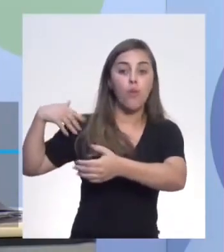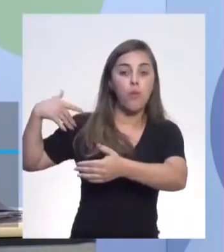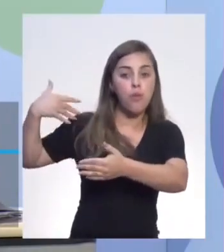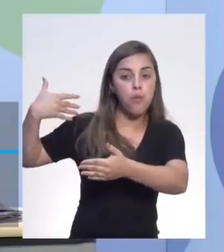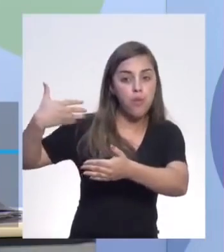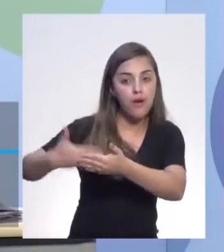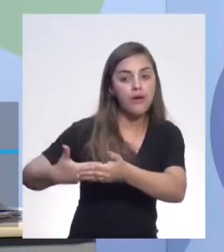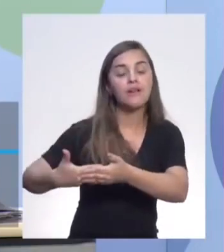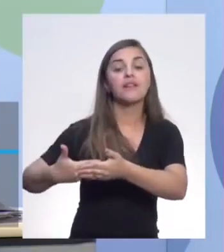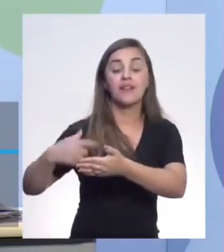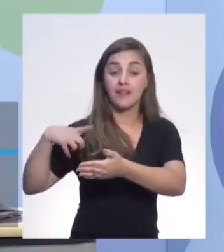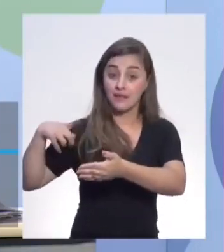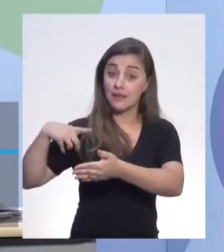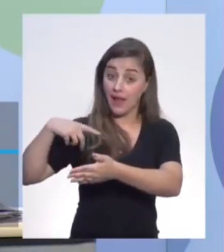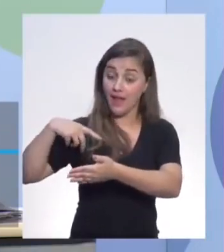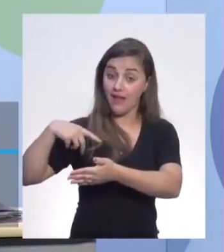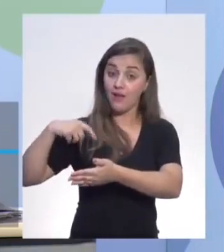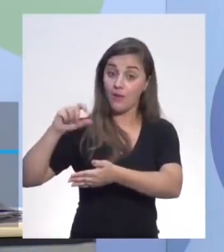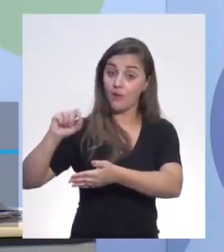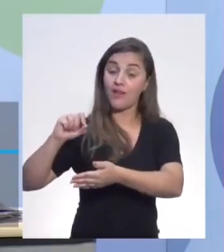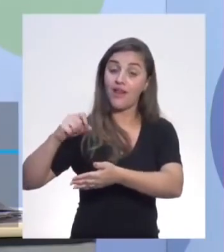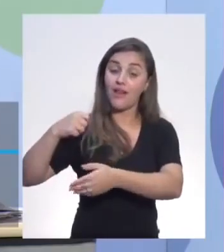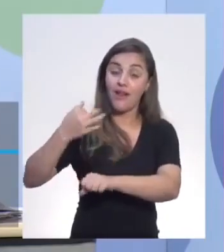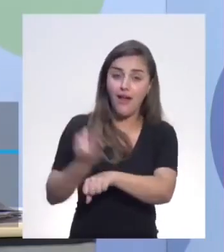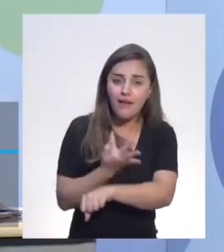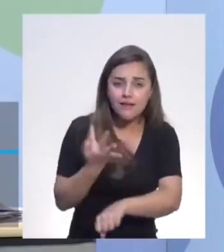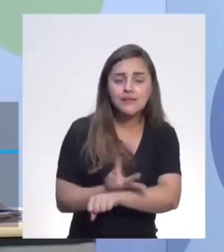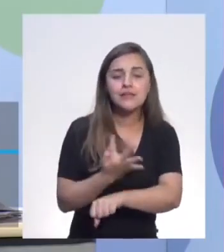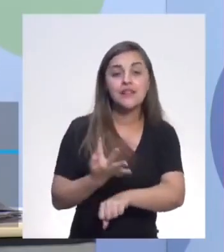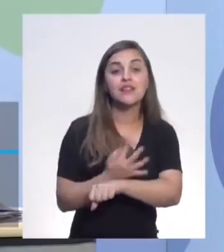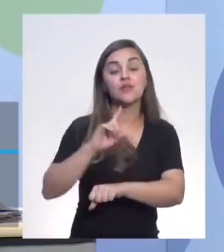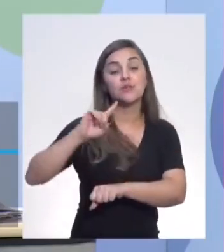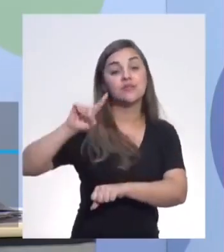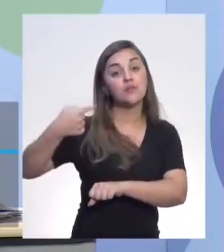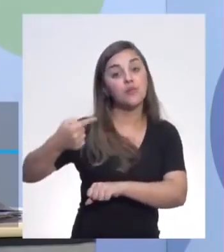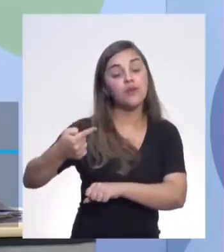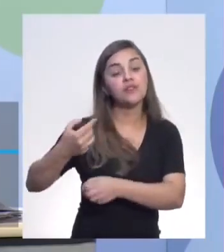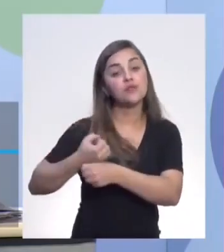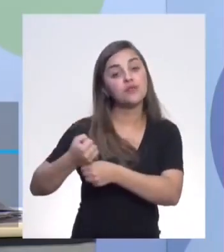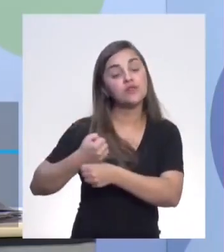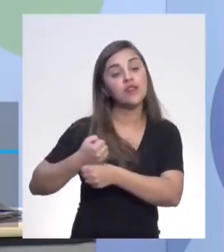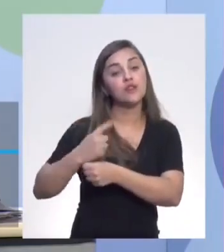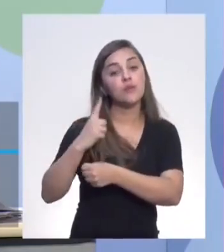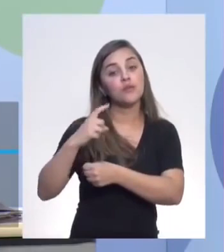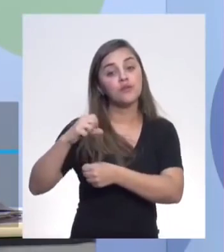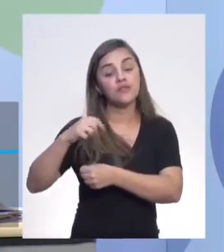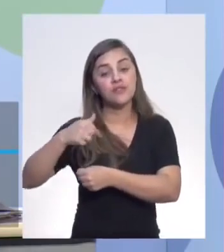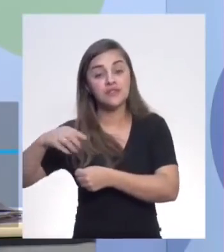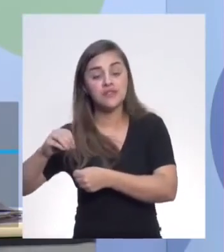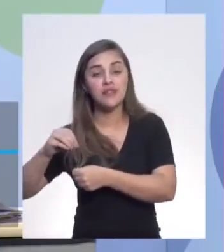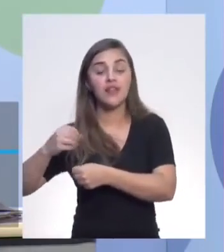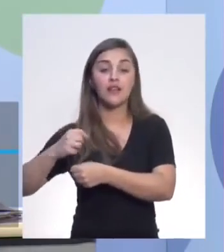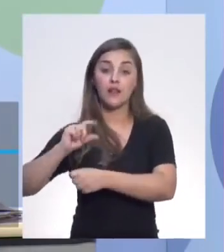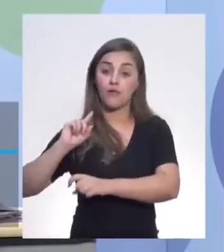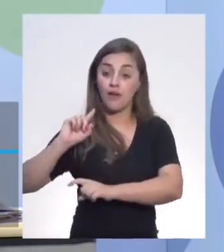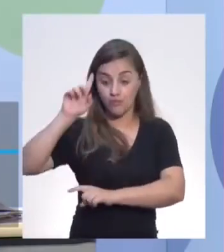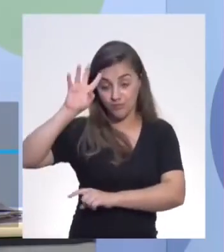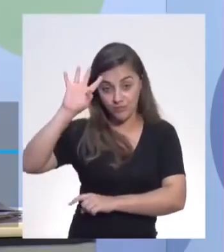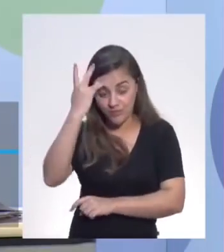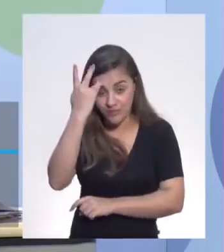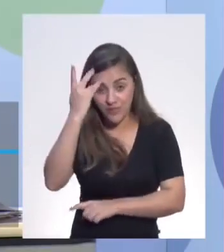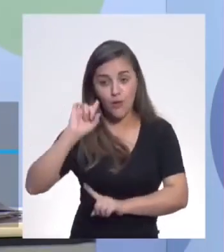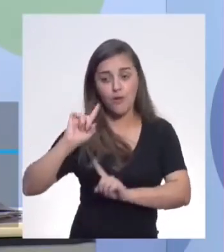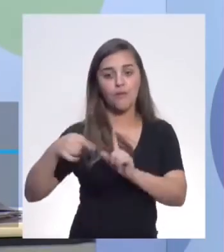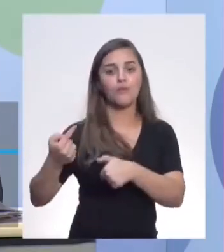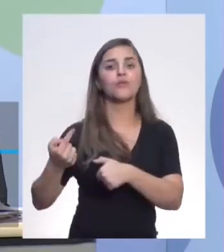resistência, mas a partir da década de 70, a reorganização, o movimento negro, as pessoas negras começam a escrever nos jornais, começam